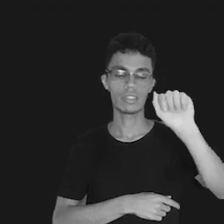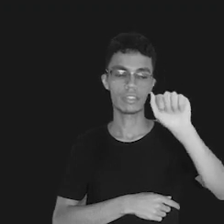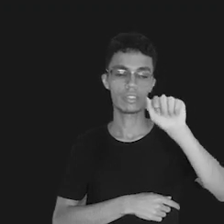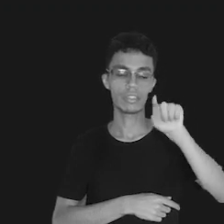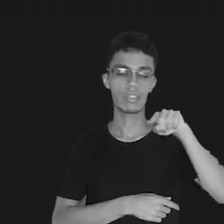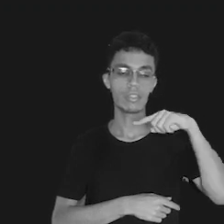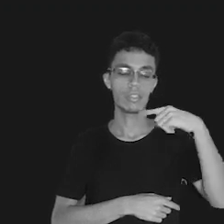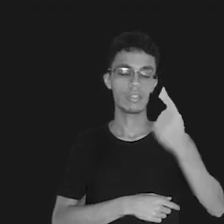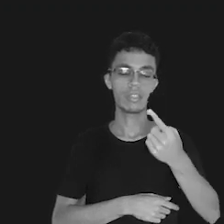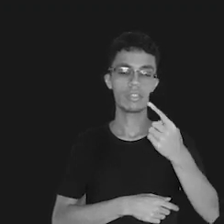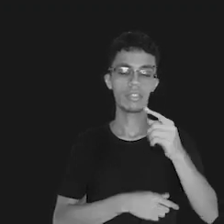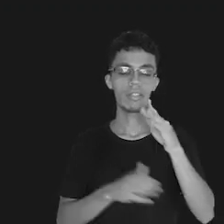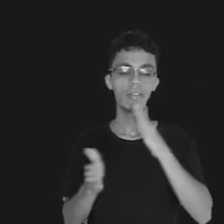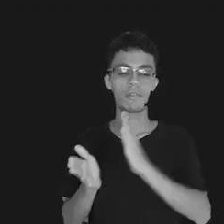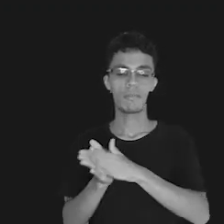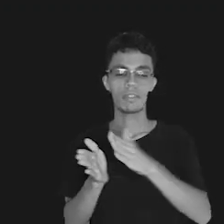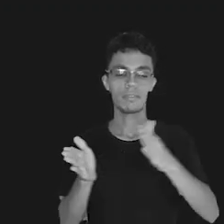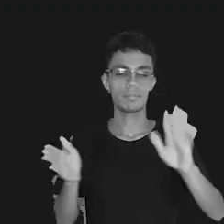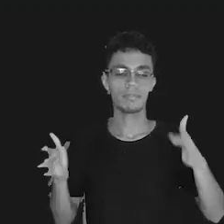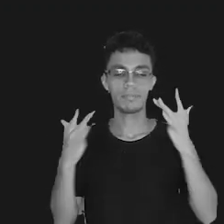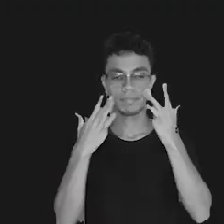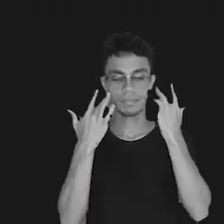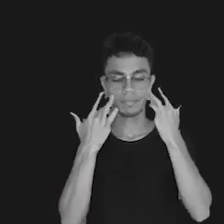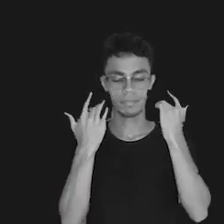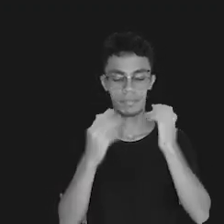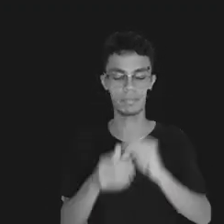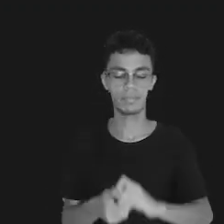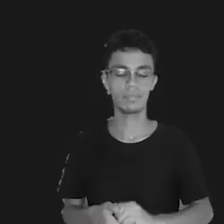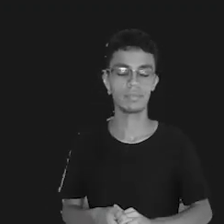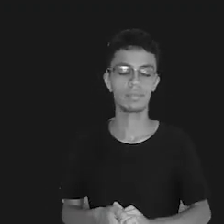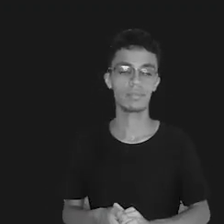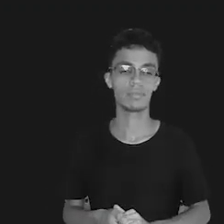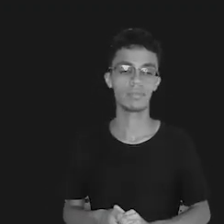gente vai entrar numa sequência agora de peças muito